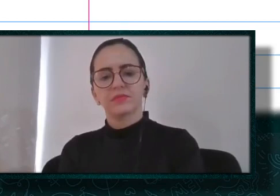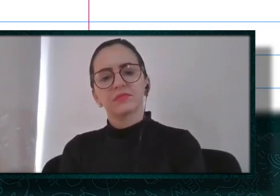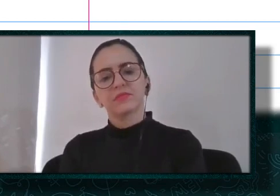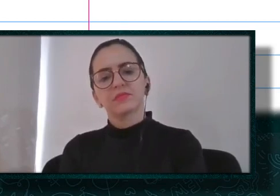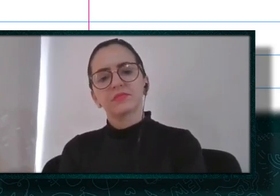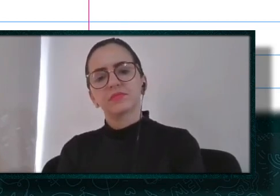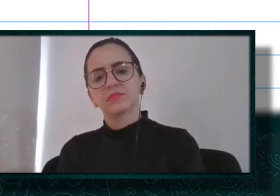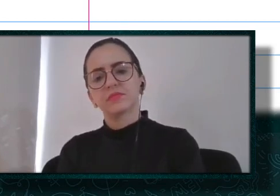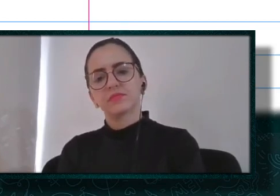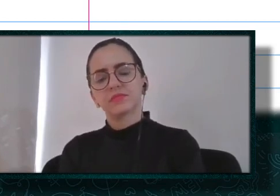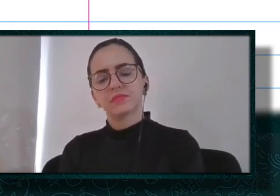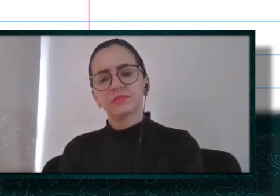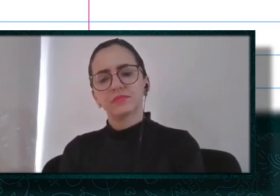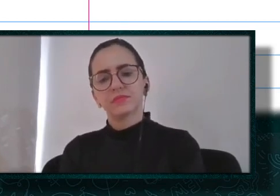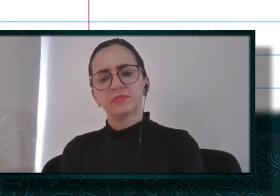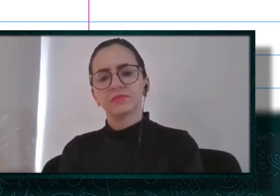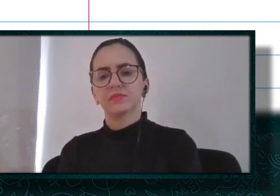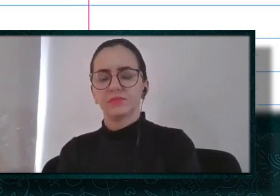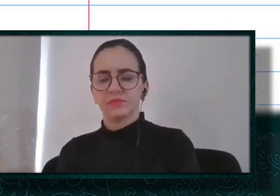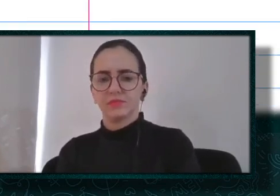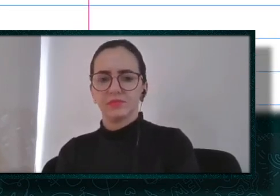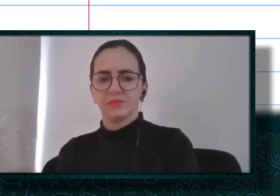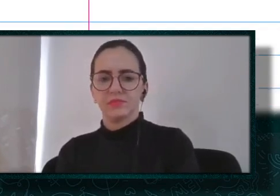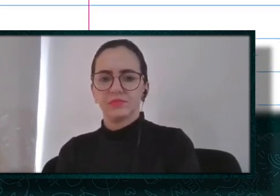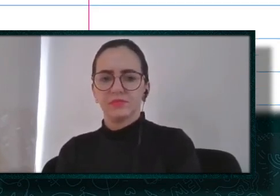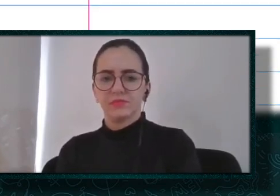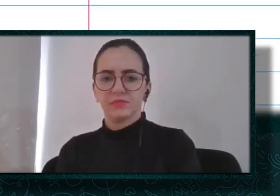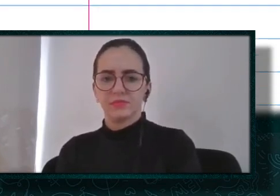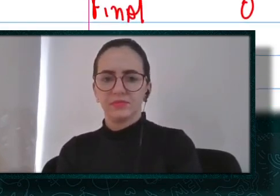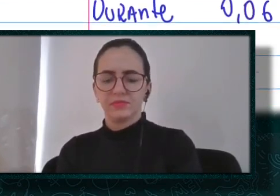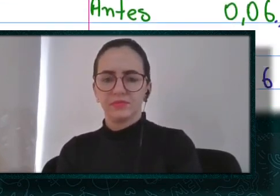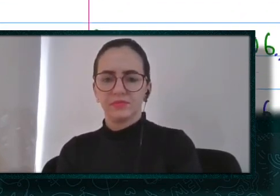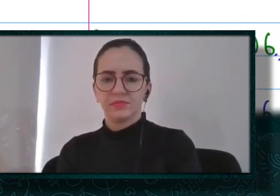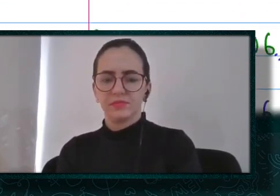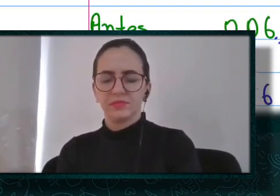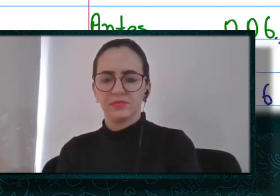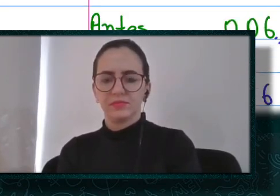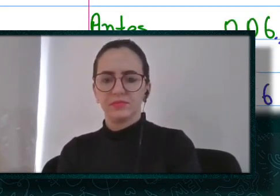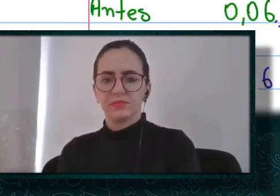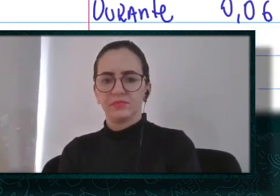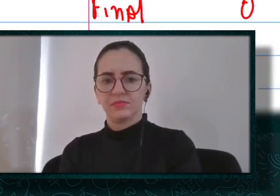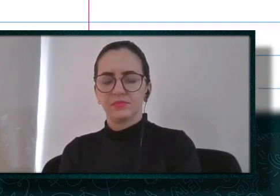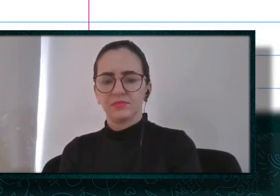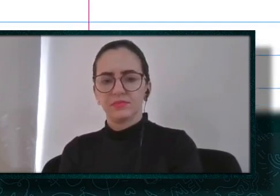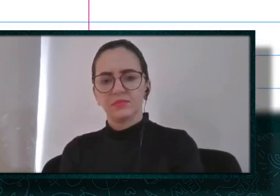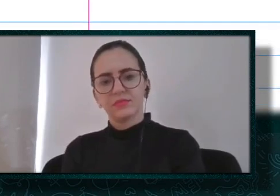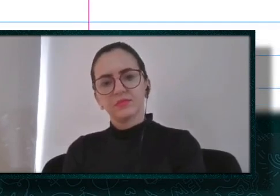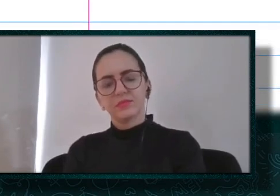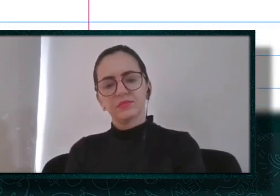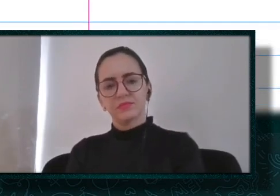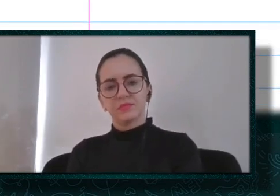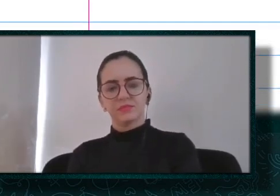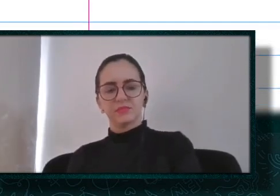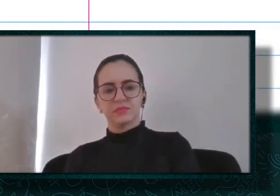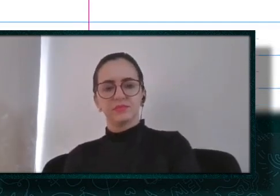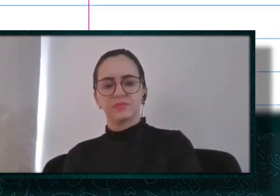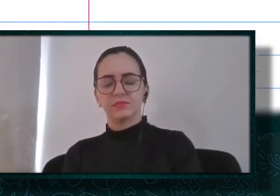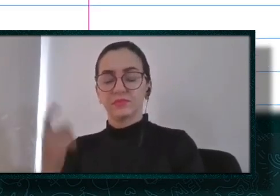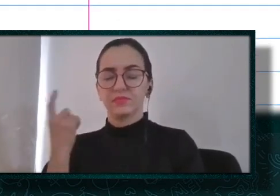0,12 mols por litro. Certo? Observe então. Qual é a diferença entre uma reação de